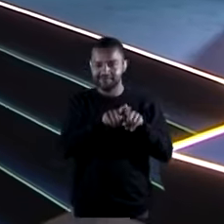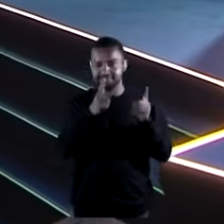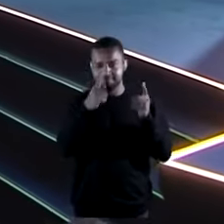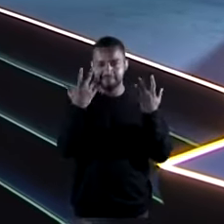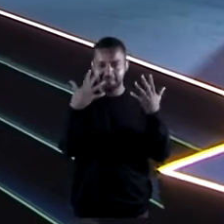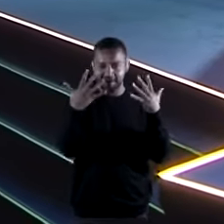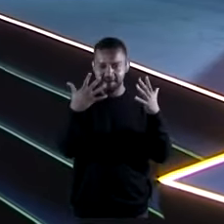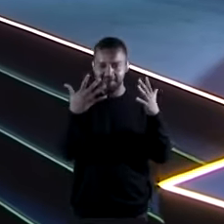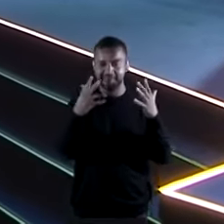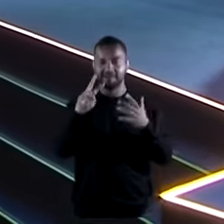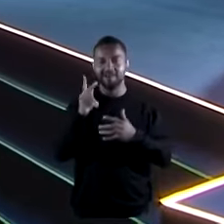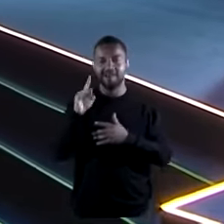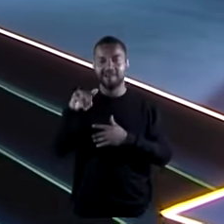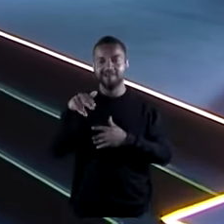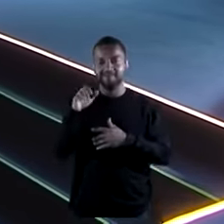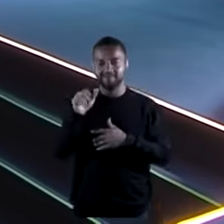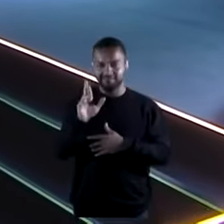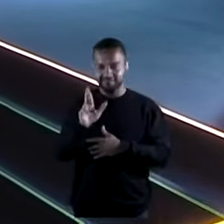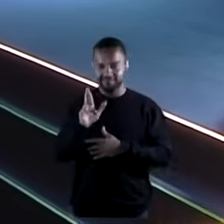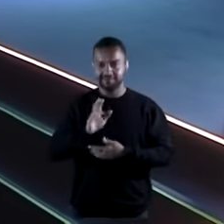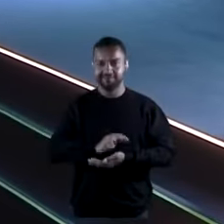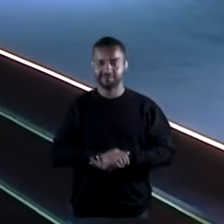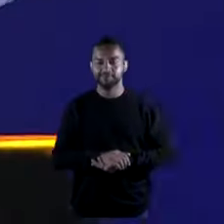Parabéns para o Rainer.